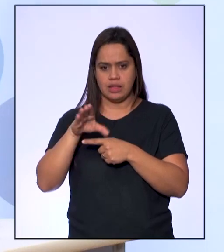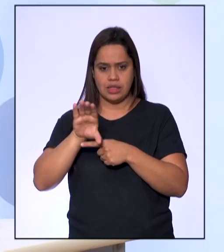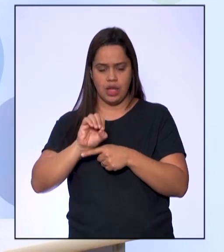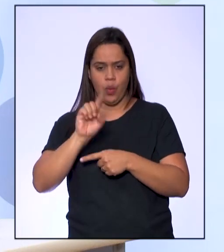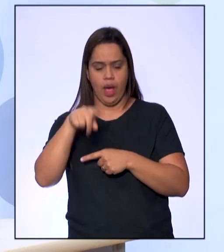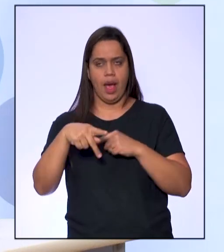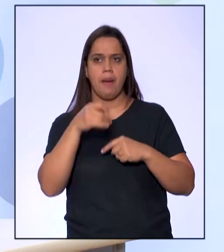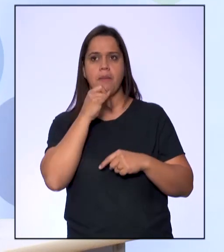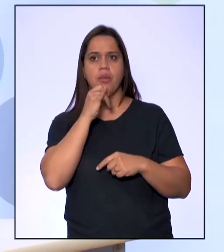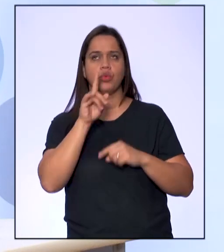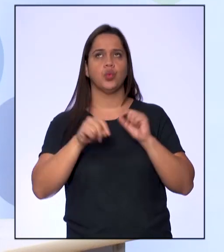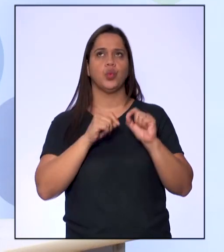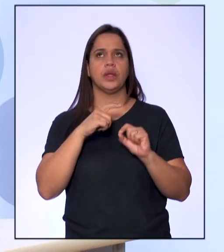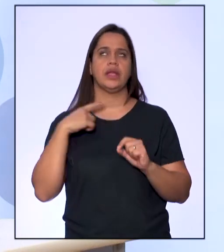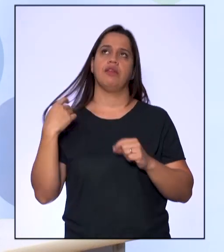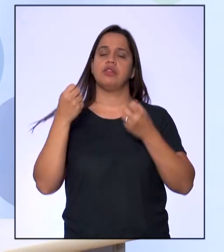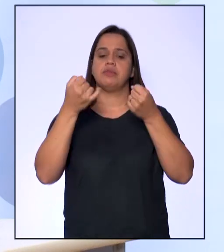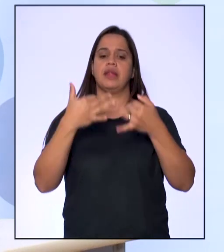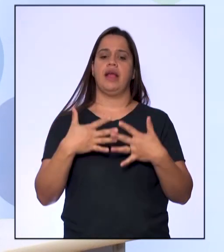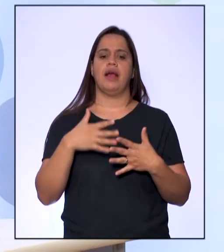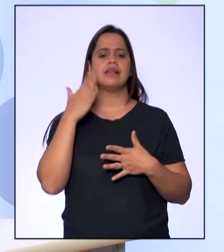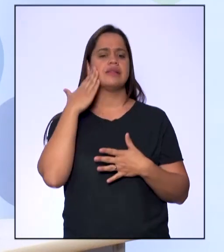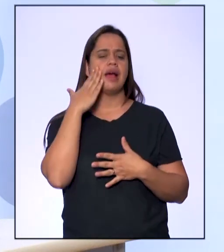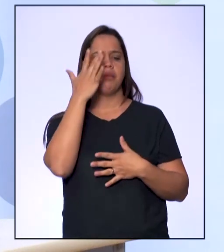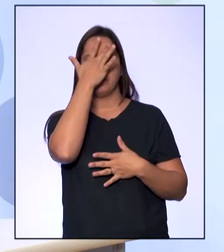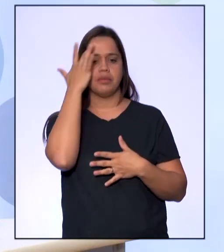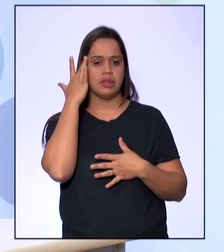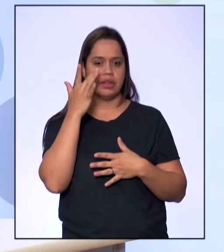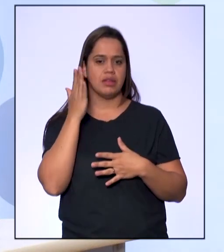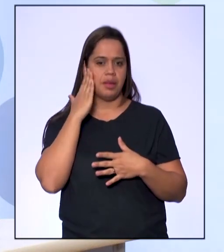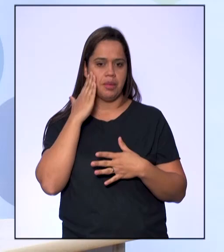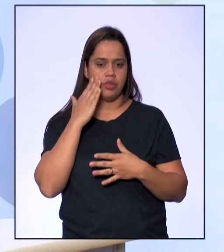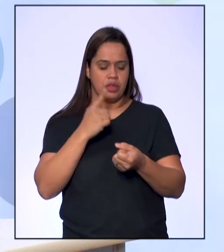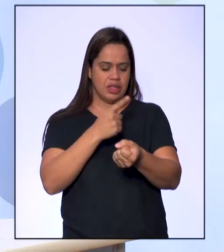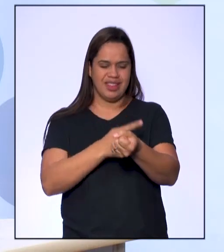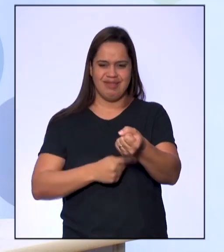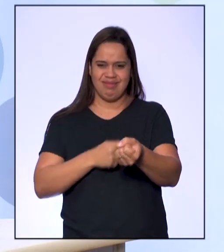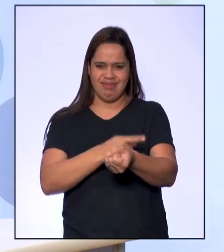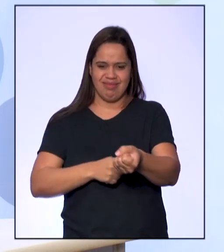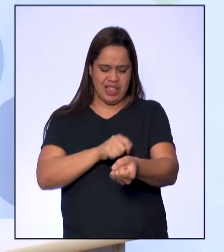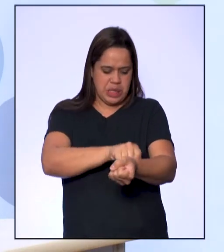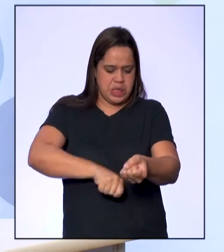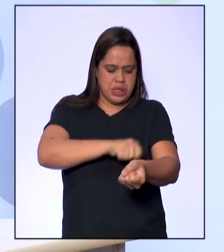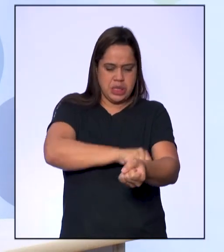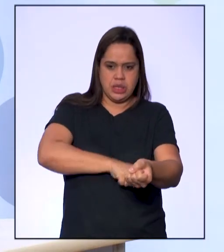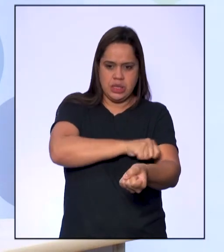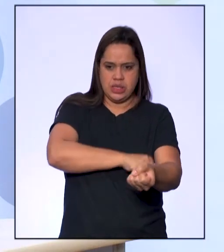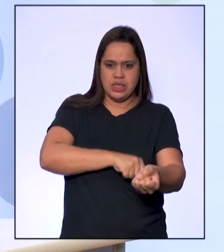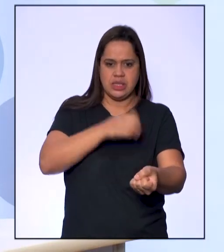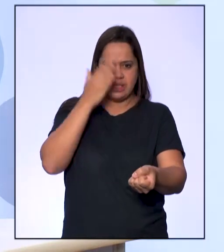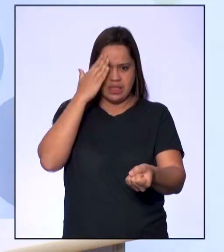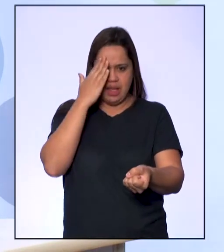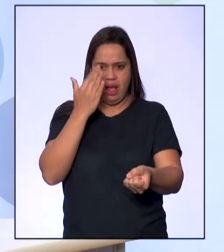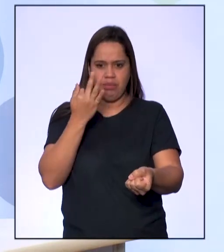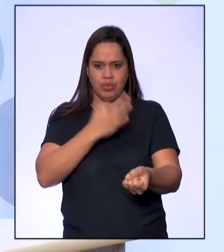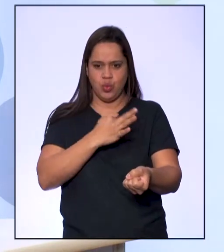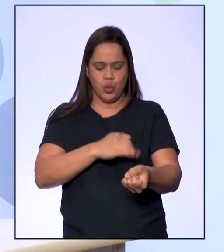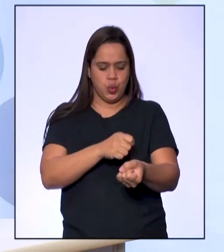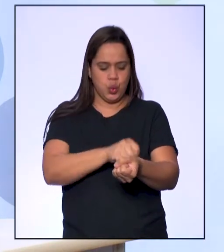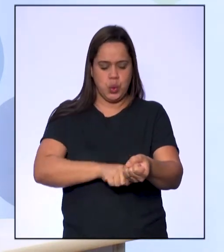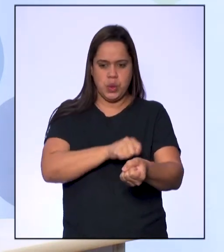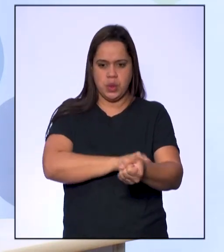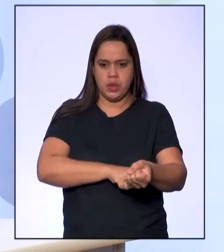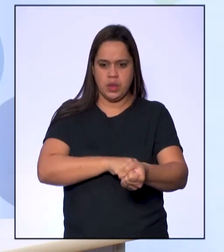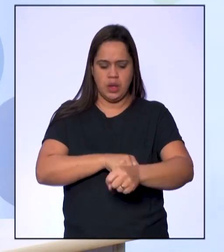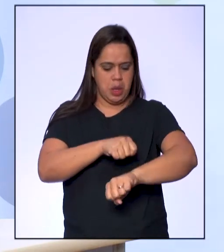mutilar? Por exemplo, sabe aquelas pessoas, né, que acabam se cortando, ou ferindo o corpo, né? Então, isso, vocês